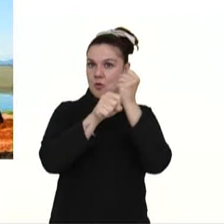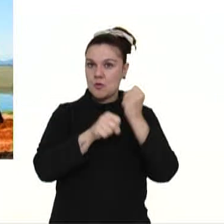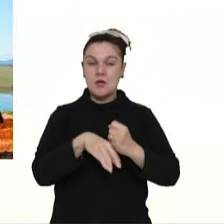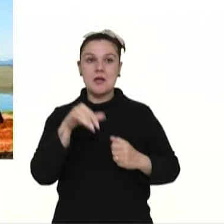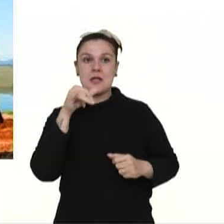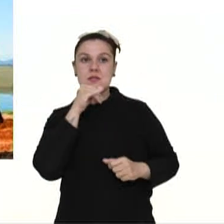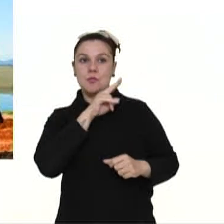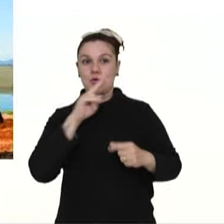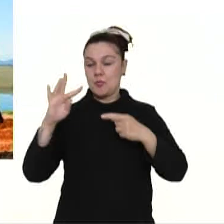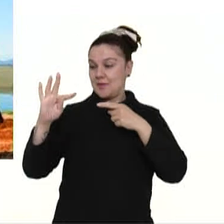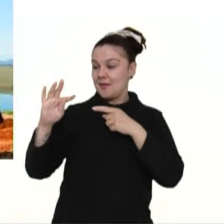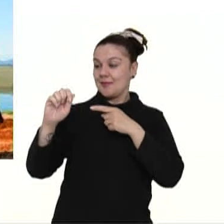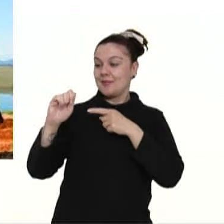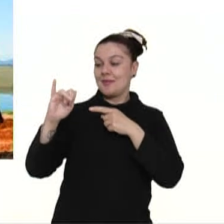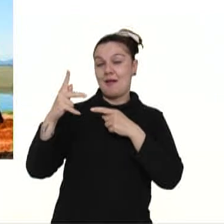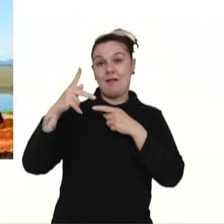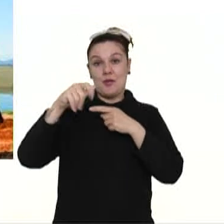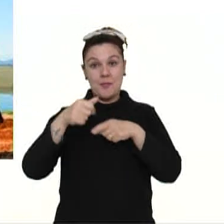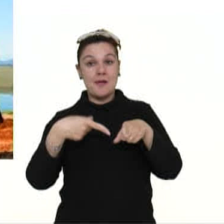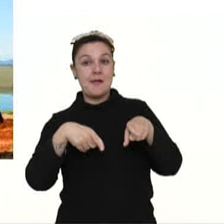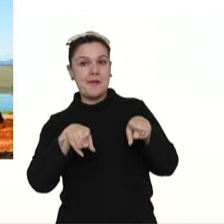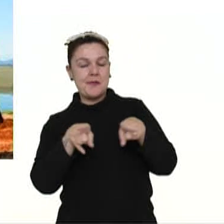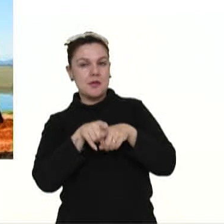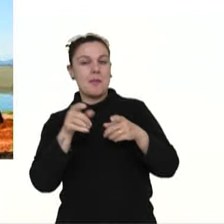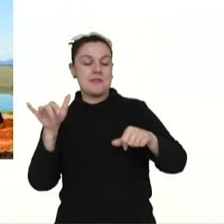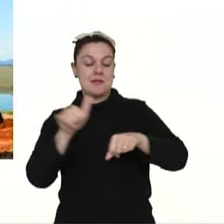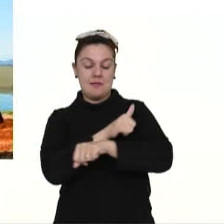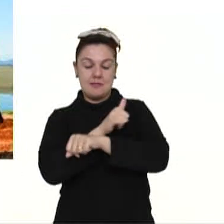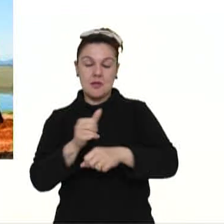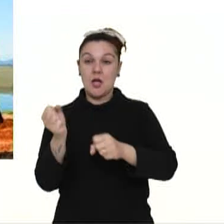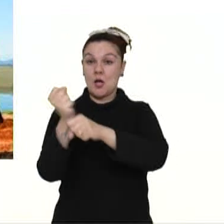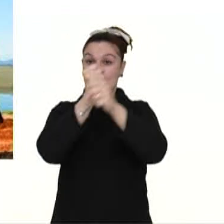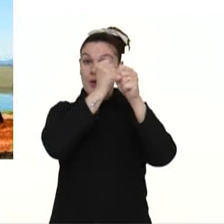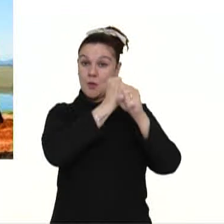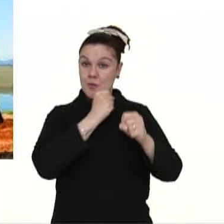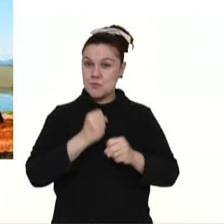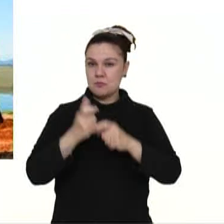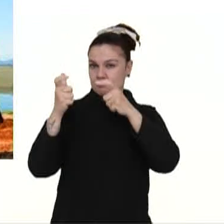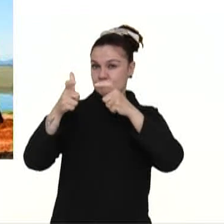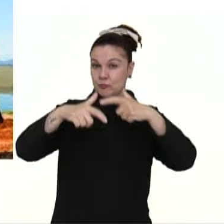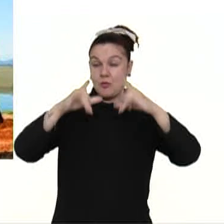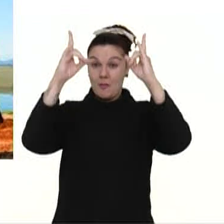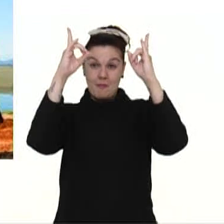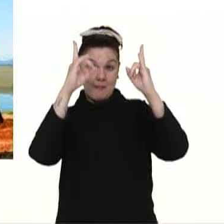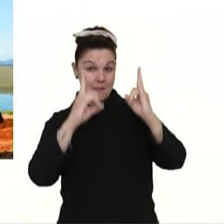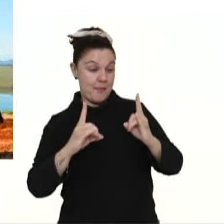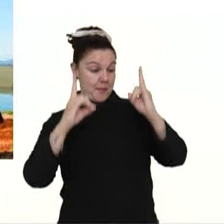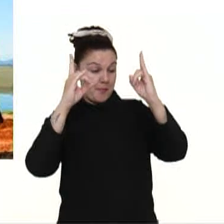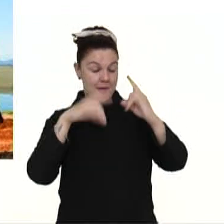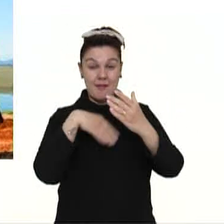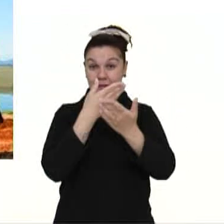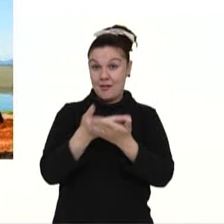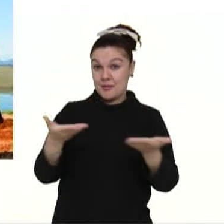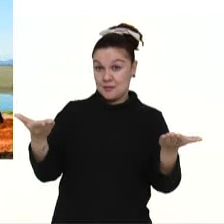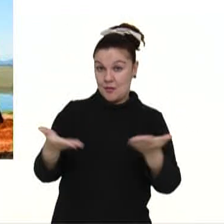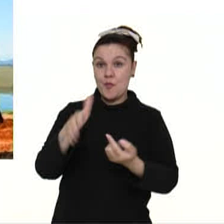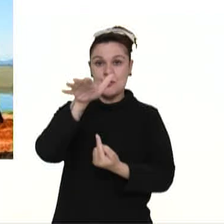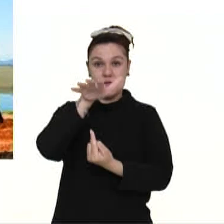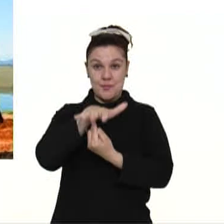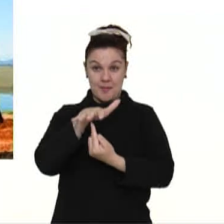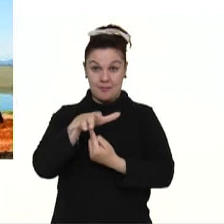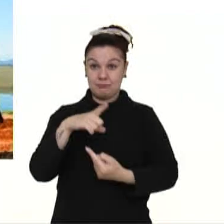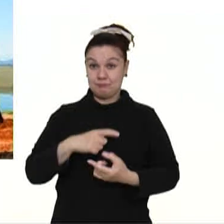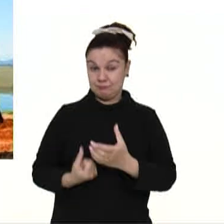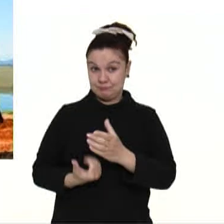a taipa de pilão e a presença dessas técnicas na construção de diversos prédios ainda existentes no estado do